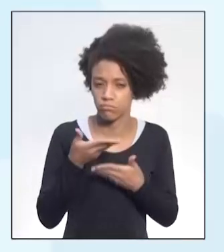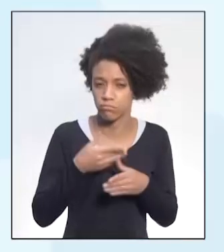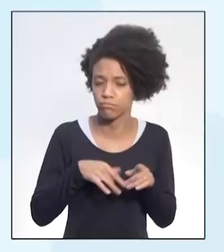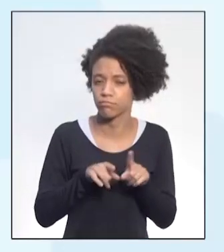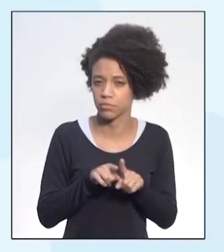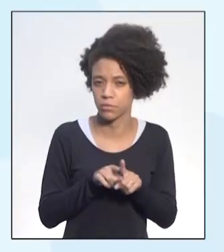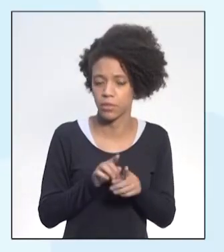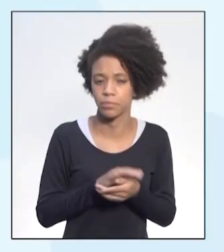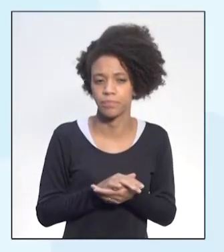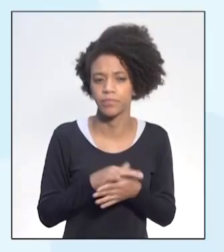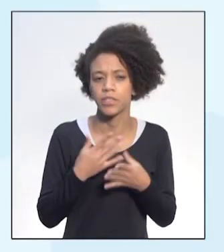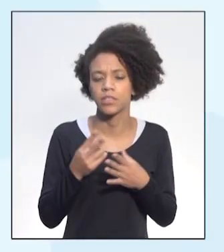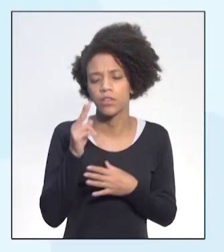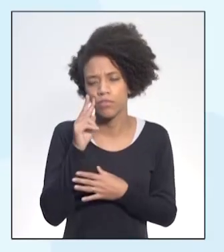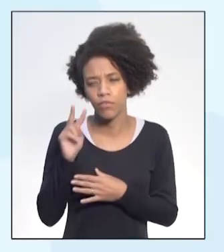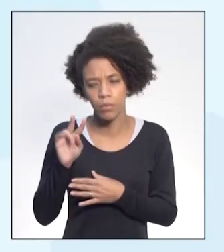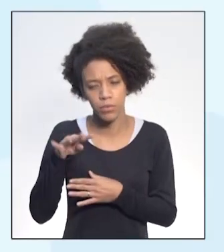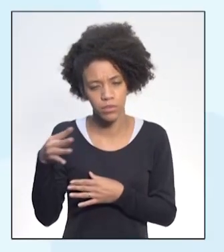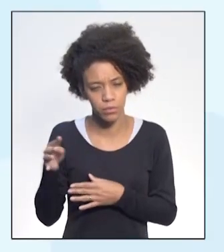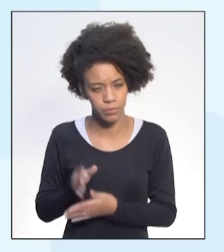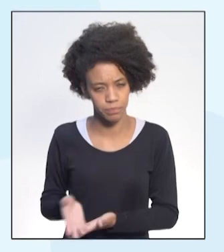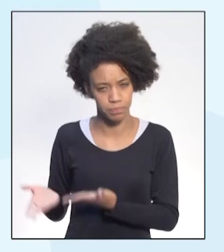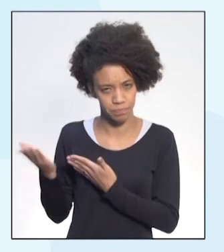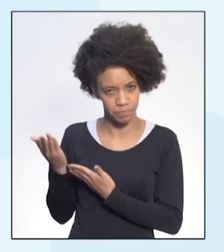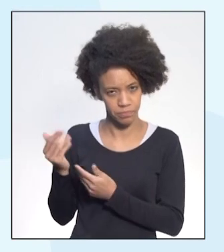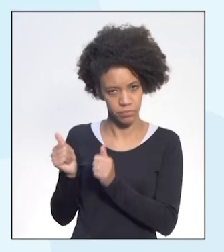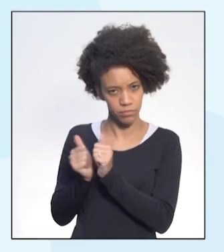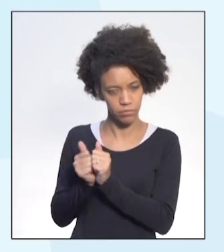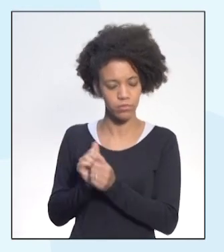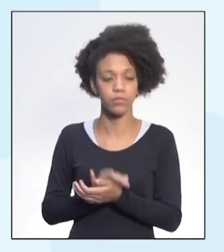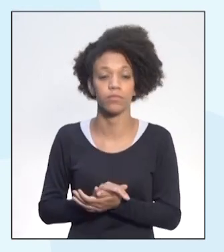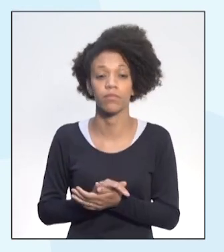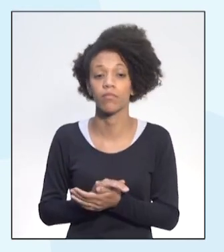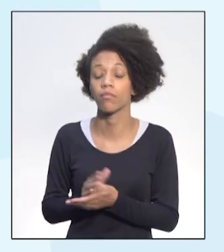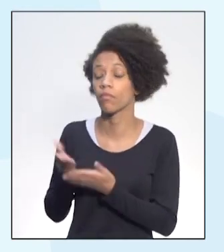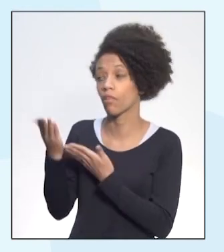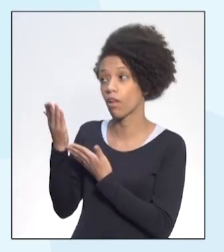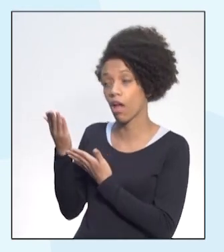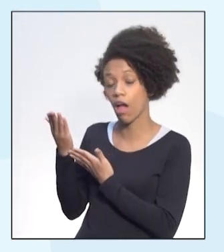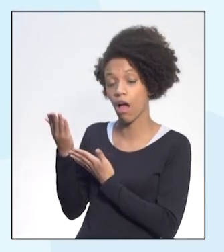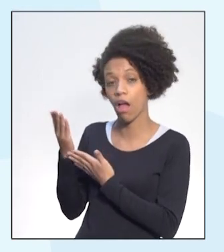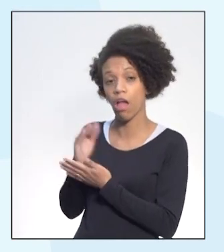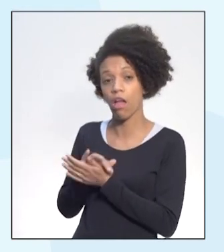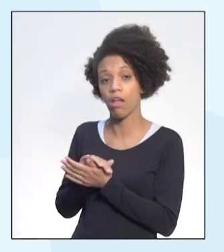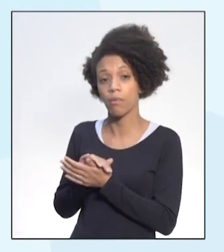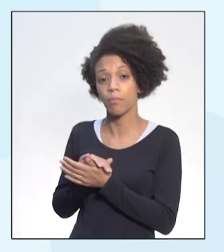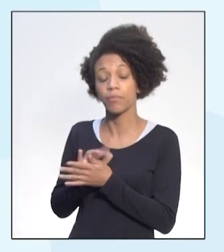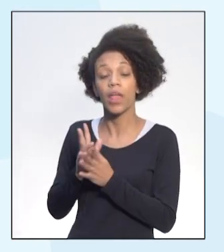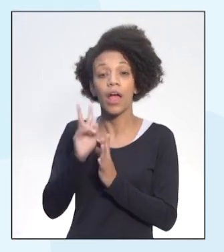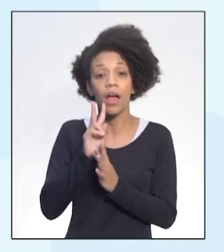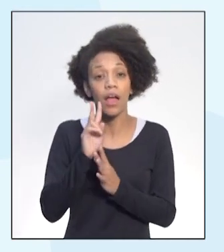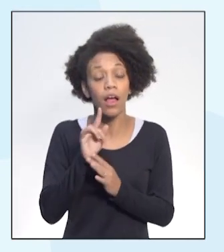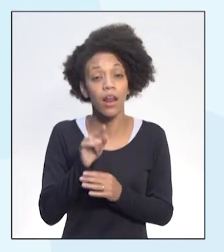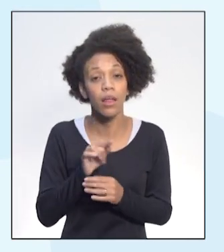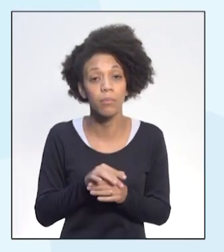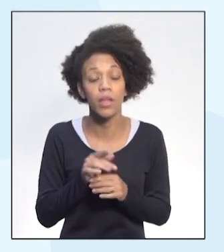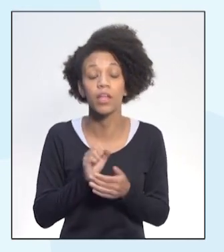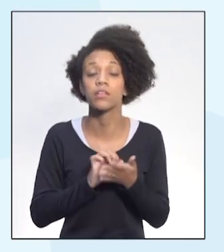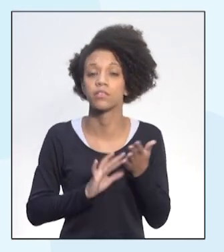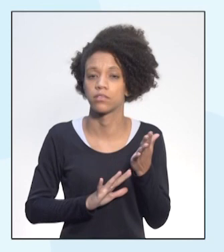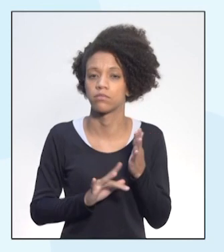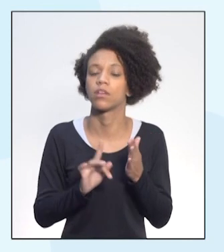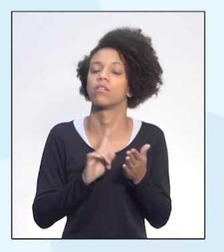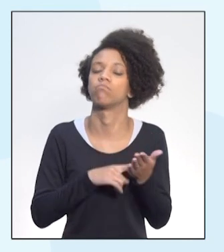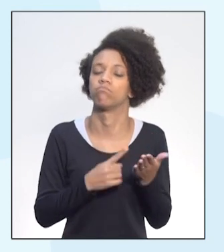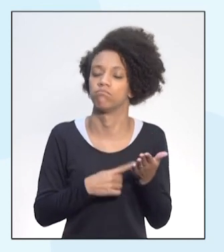também. Vamos ler a tabelinha junto. A tabela abaixo... lembrando, esse exercício está